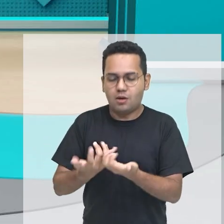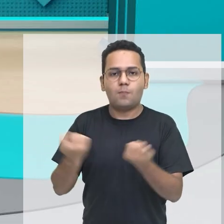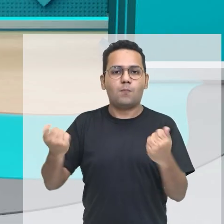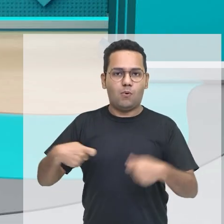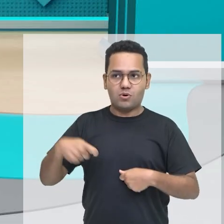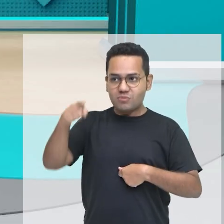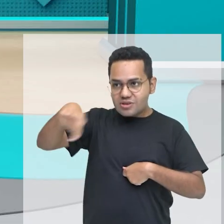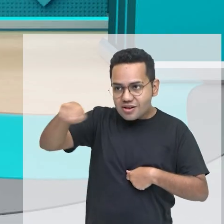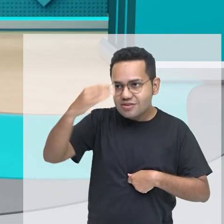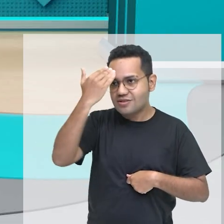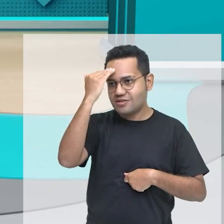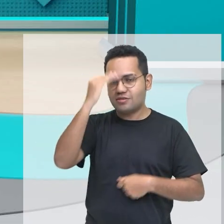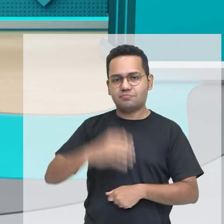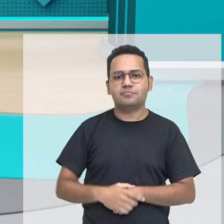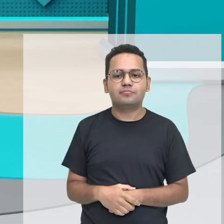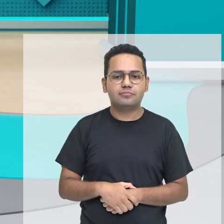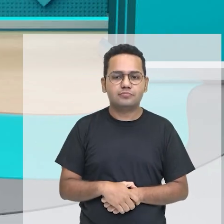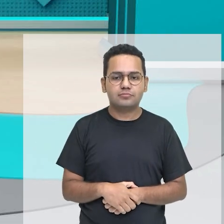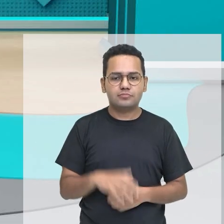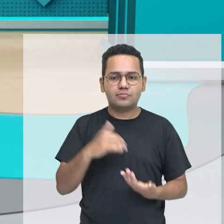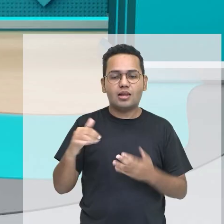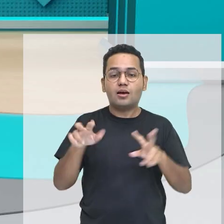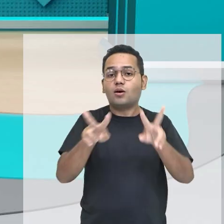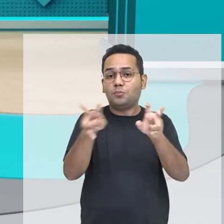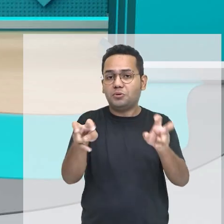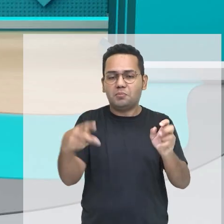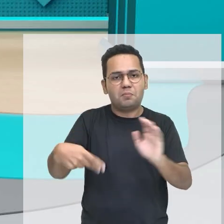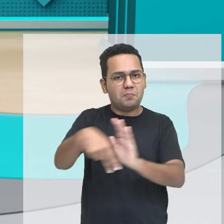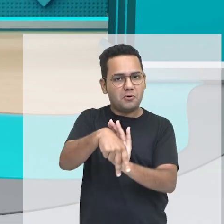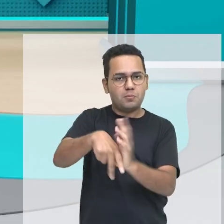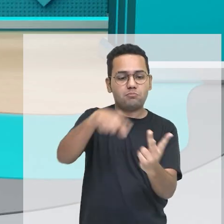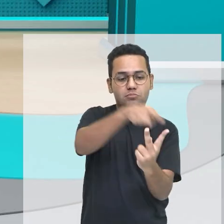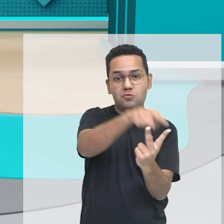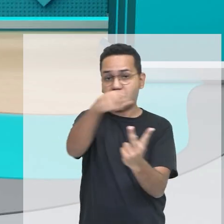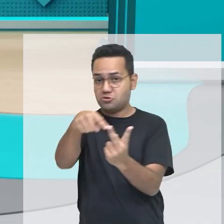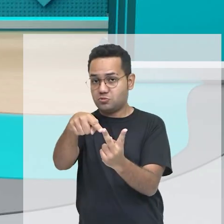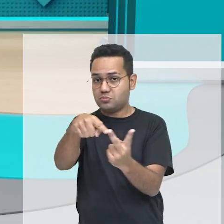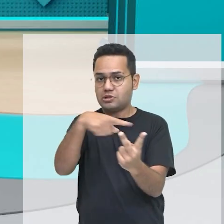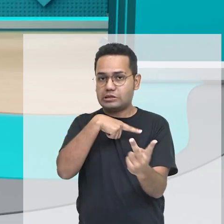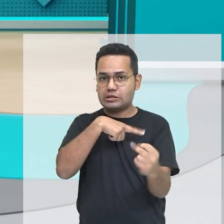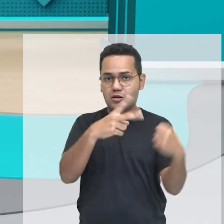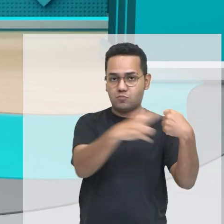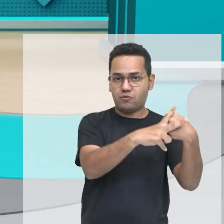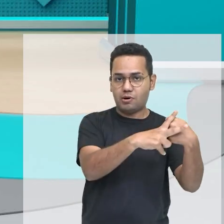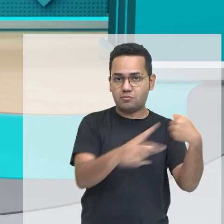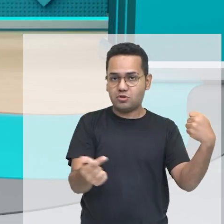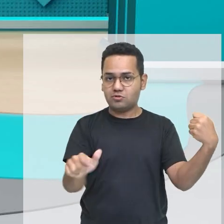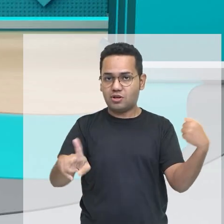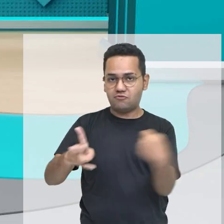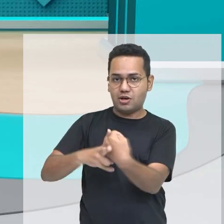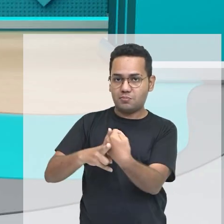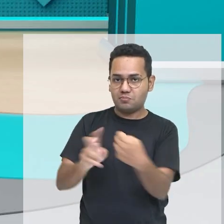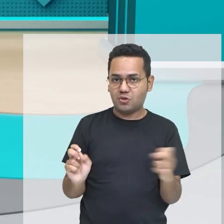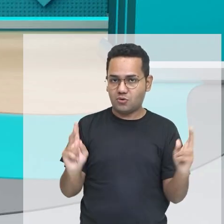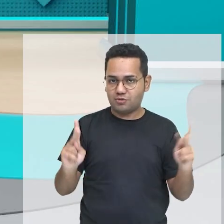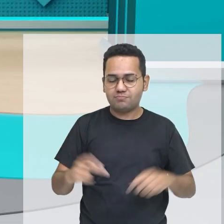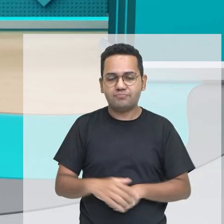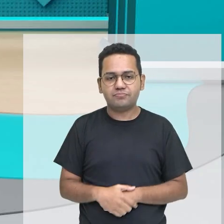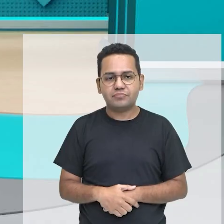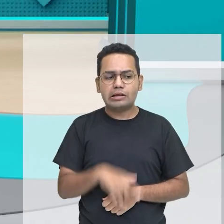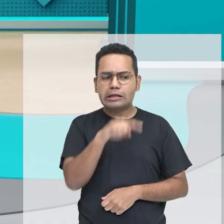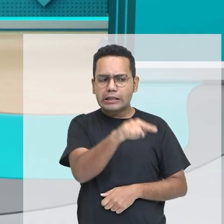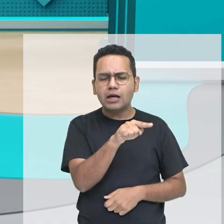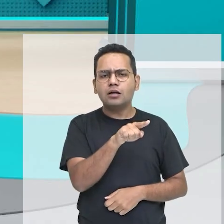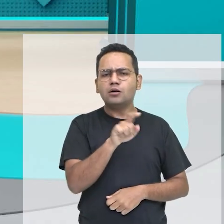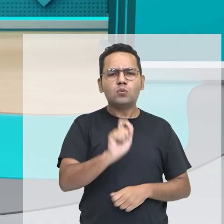informação. Então, a nossa aula de hoje vai ater-se sobre esses dois aspectos de linguagem verbal e não verbal. Linguagem verbal